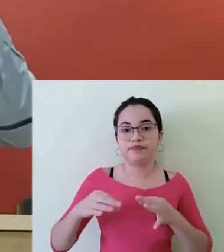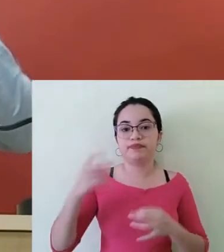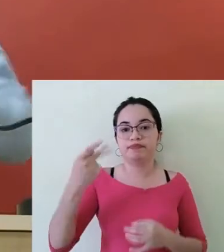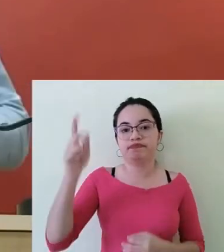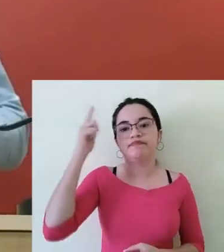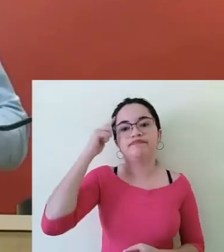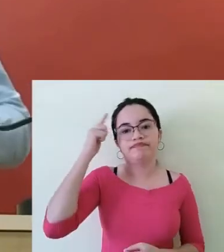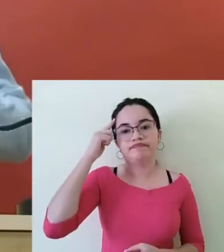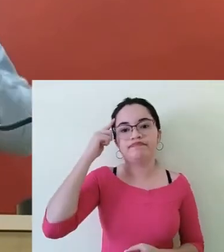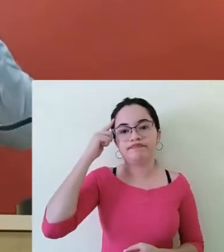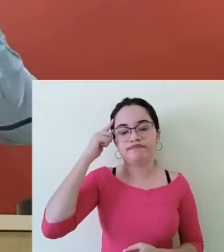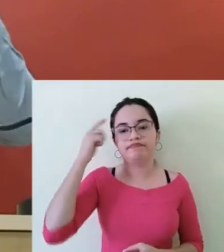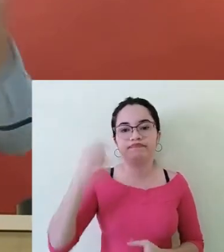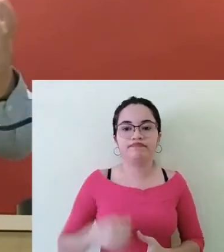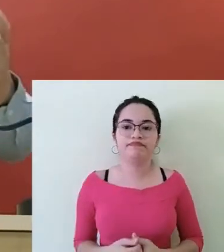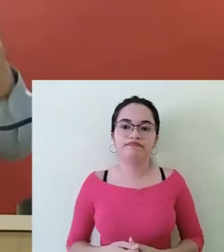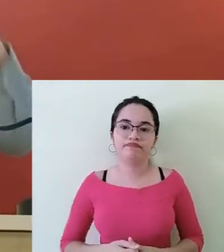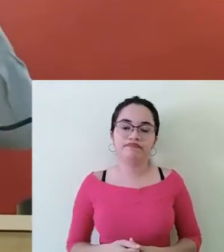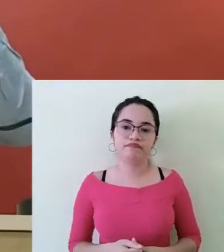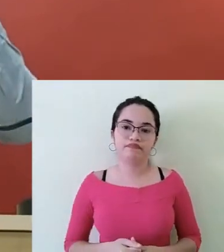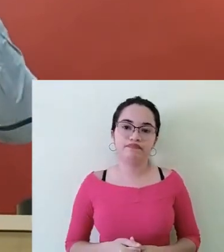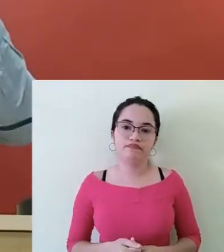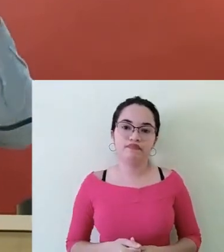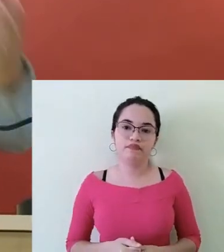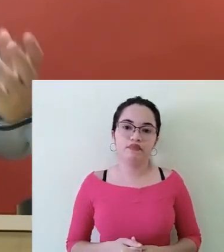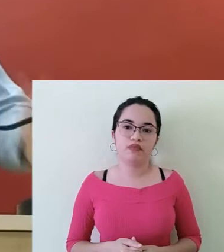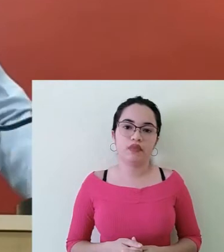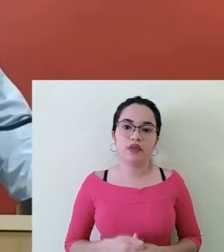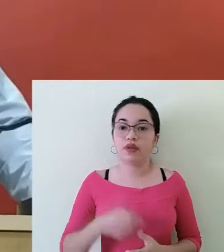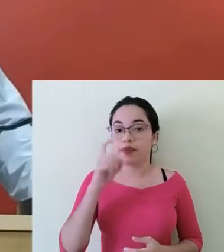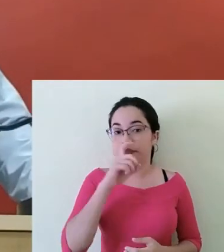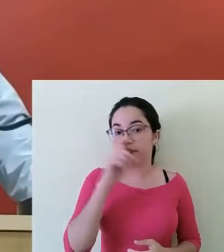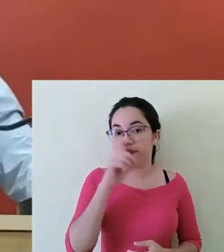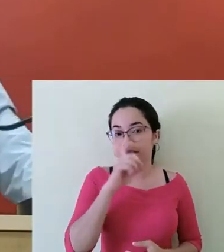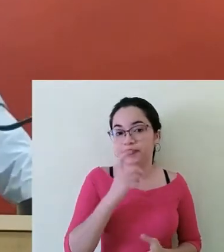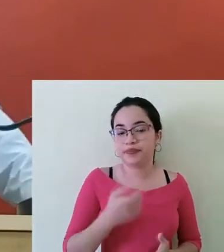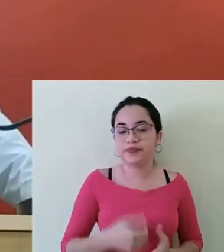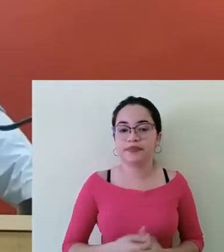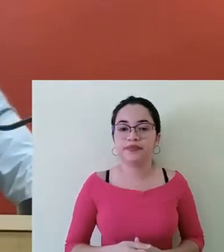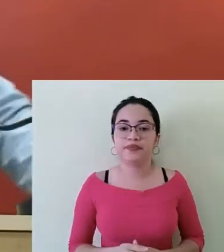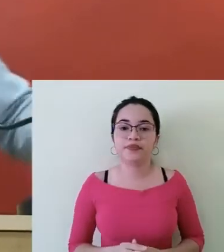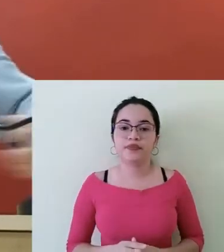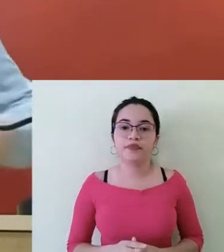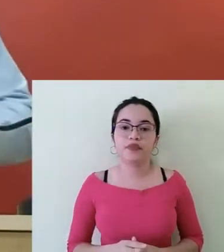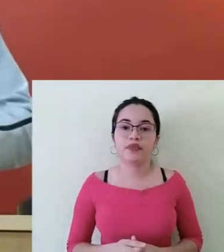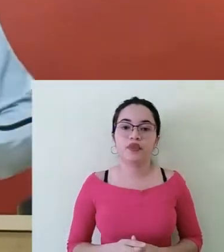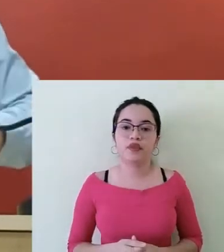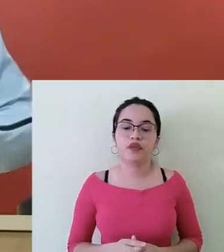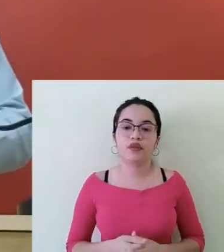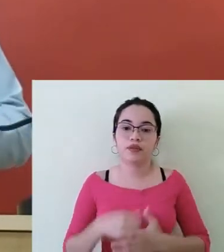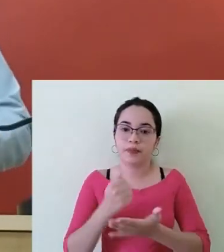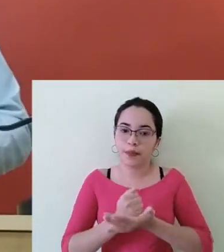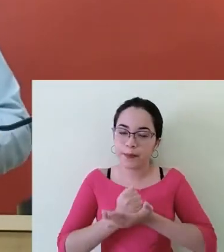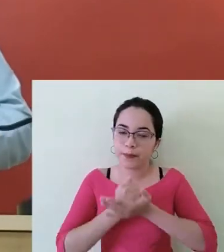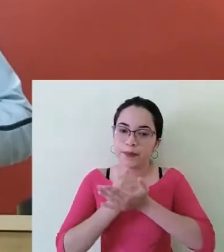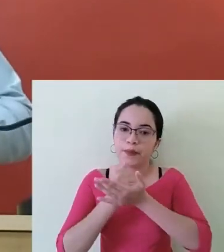justificar seus pensamentos corrompidos, enganadores. Ele apoia